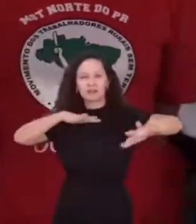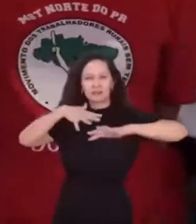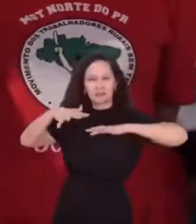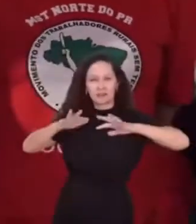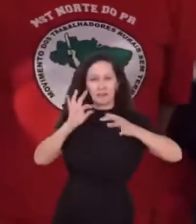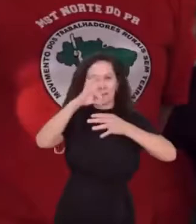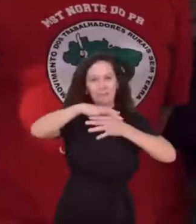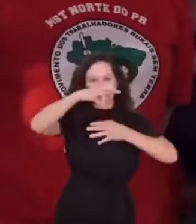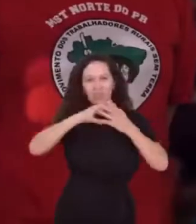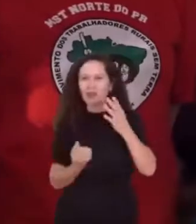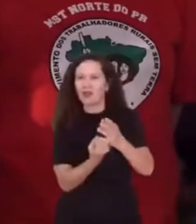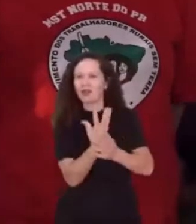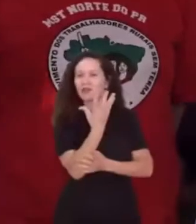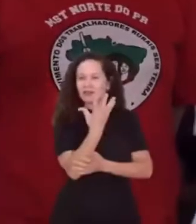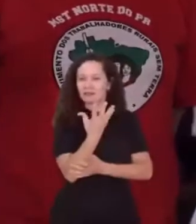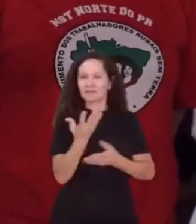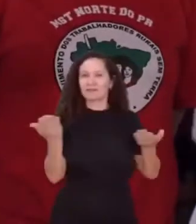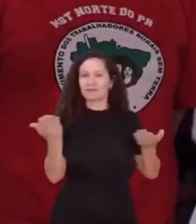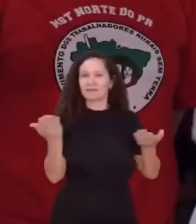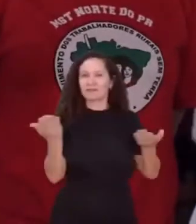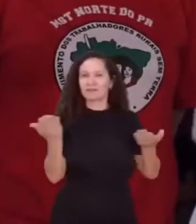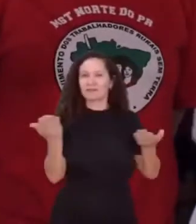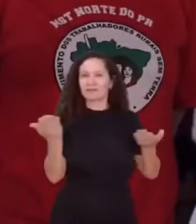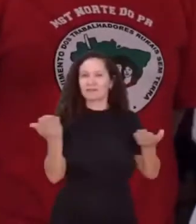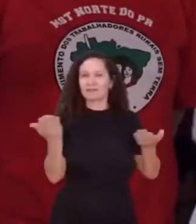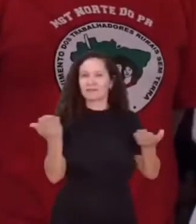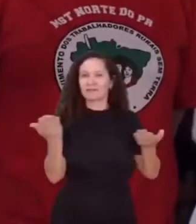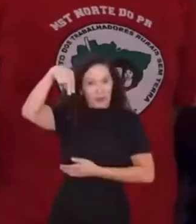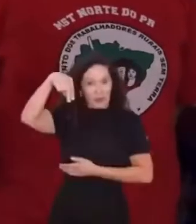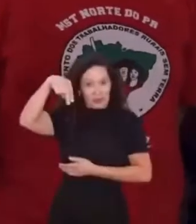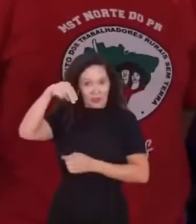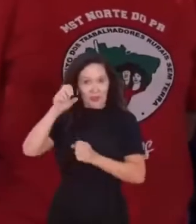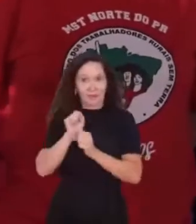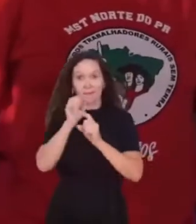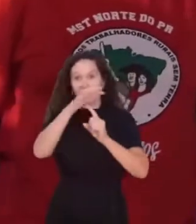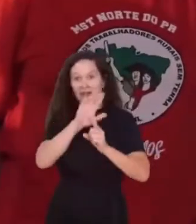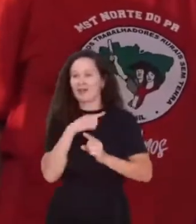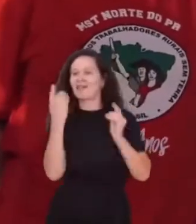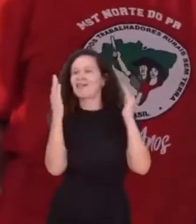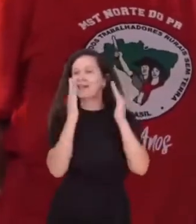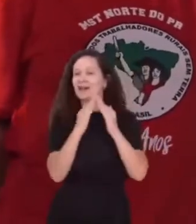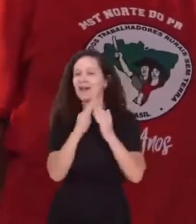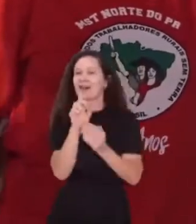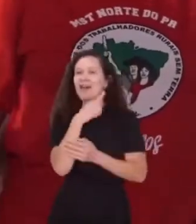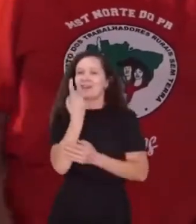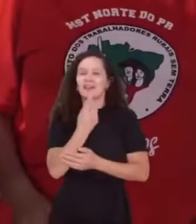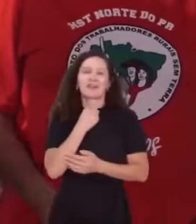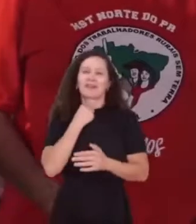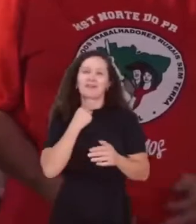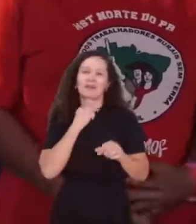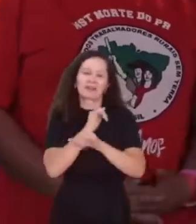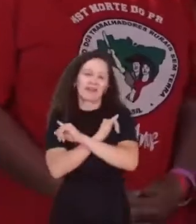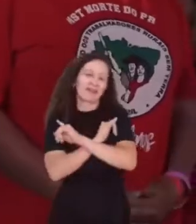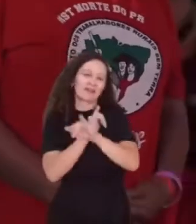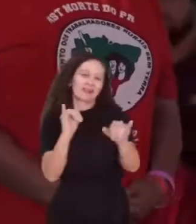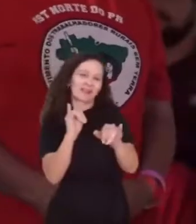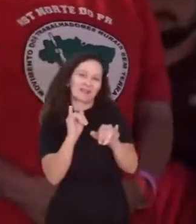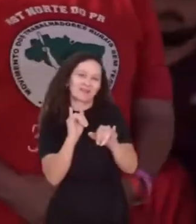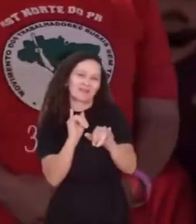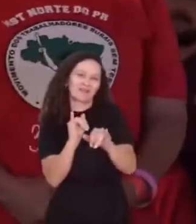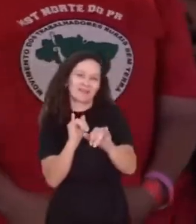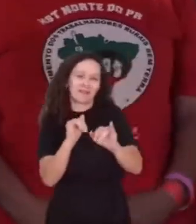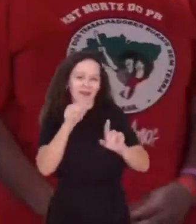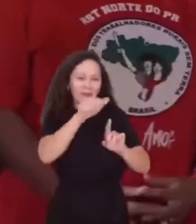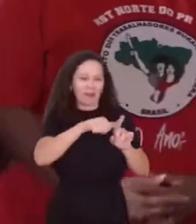aqui na nossa região norte, que é a nossa casa, a gente não poderia dizer que esse março teve um significado especial para